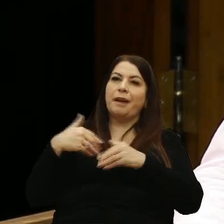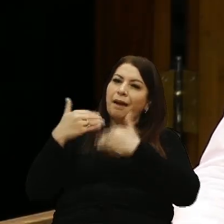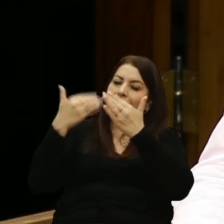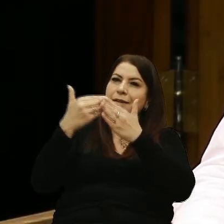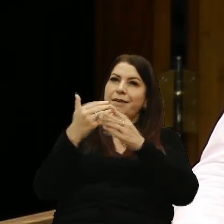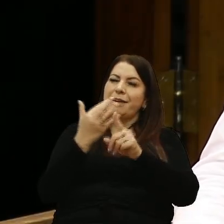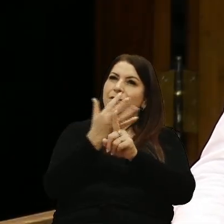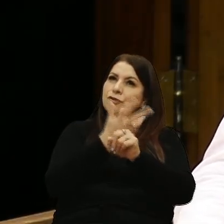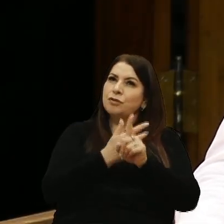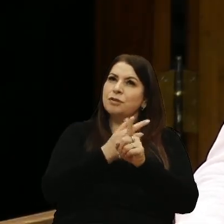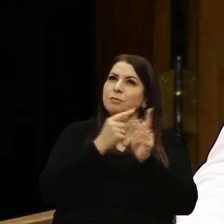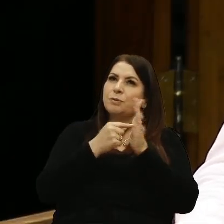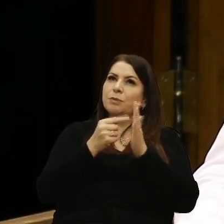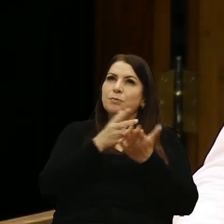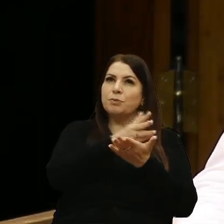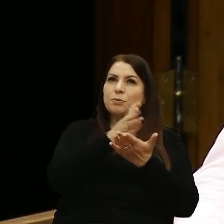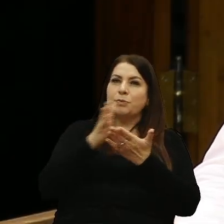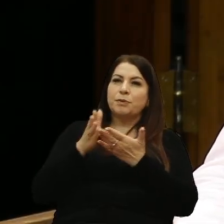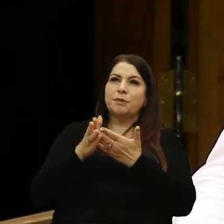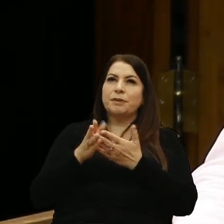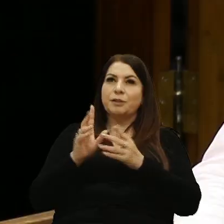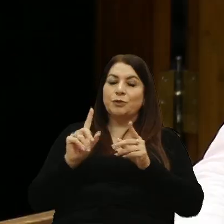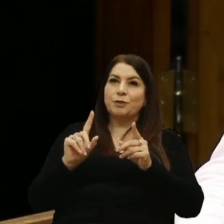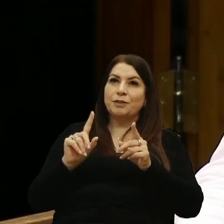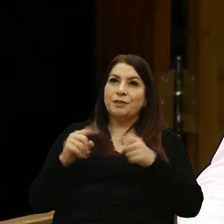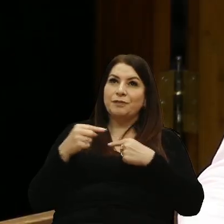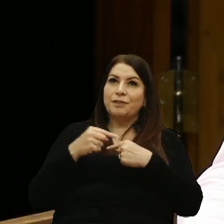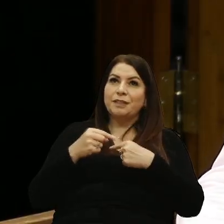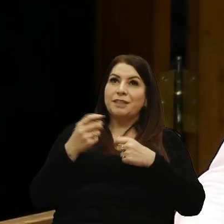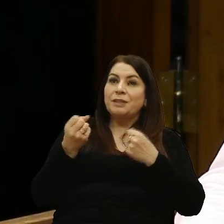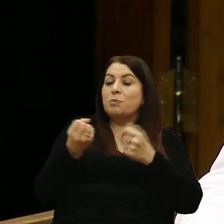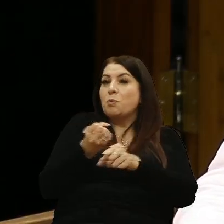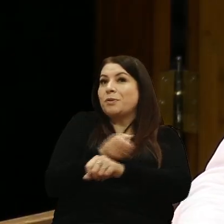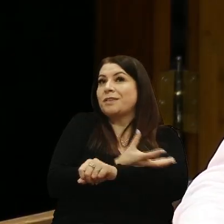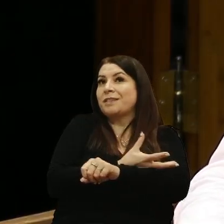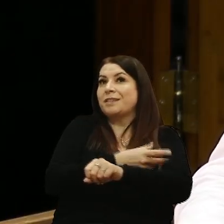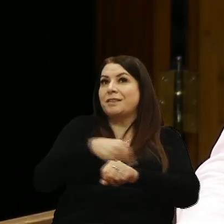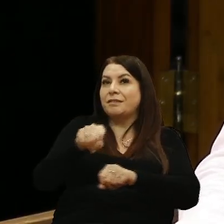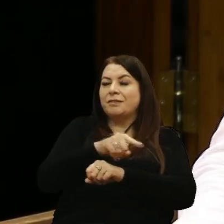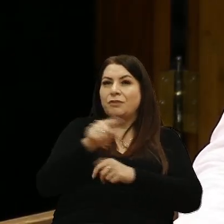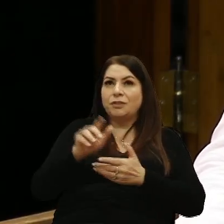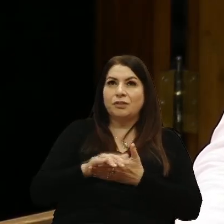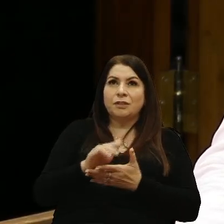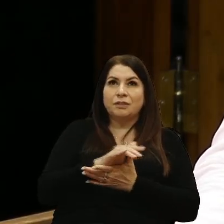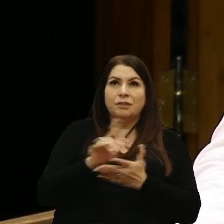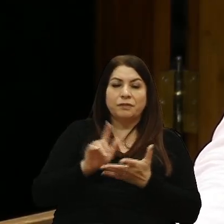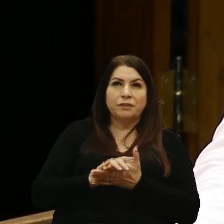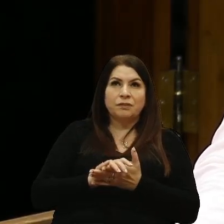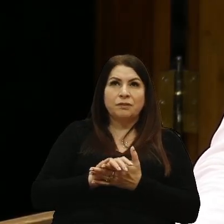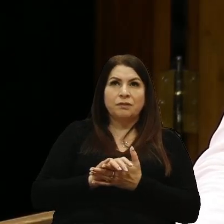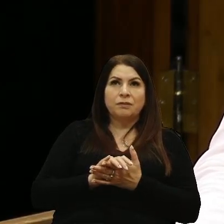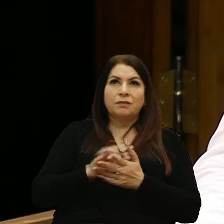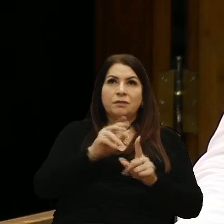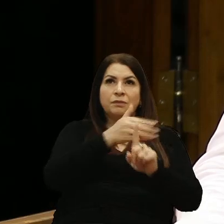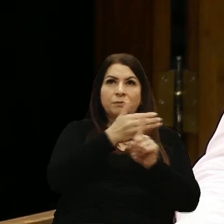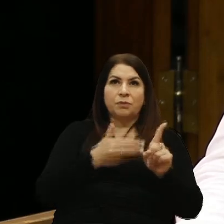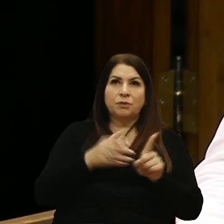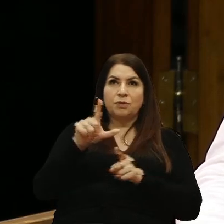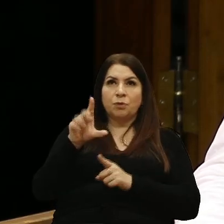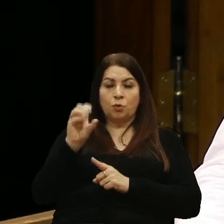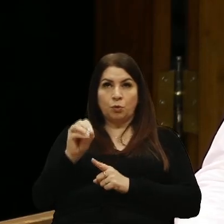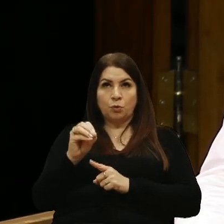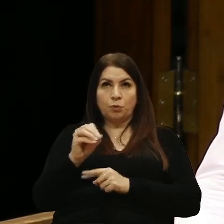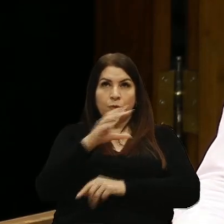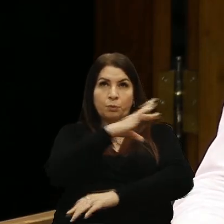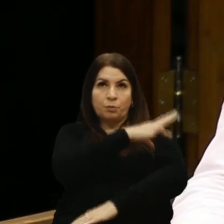ter nos levado a tantos lugares, na UX FM, tantas emoções ouvindo o Clube da Esquina. Enquanto eu homenageava Lô Borges, o capitão